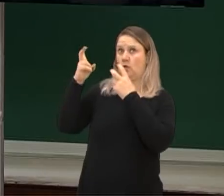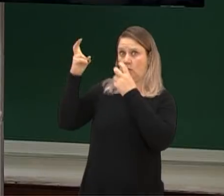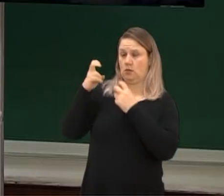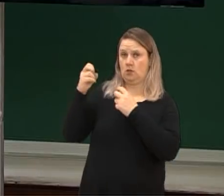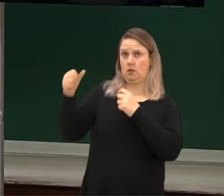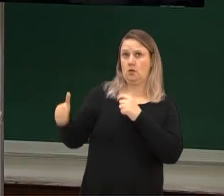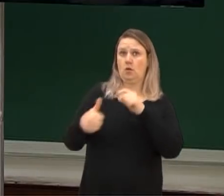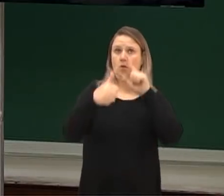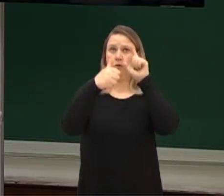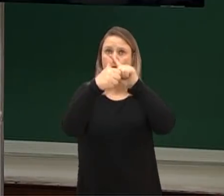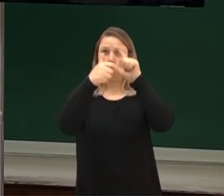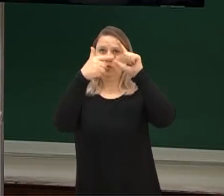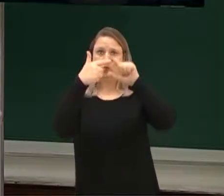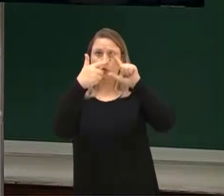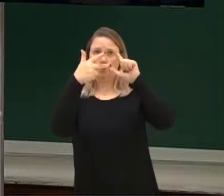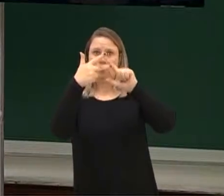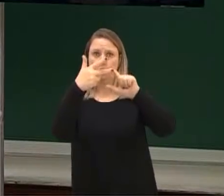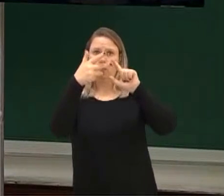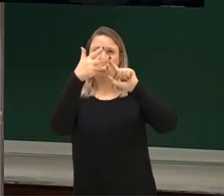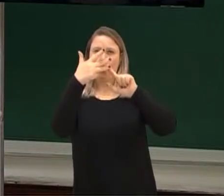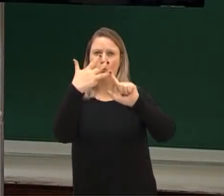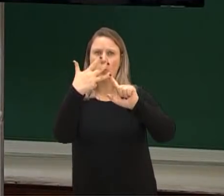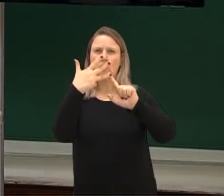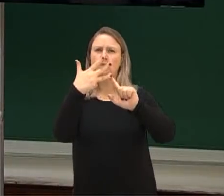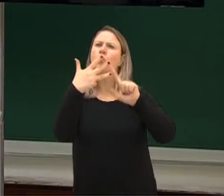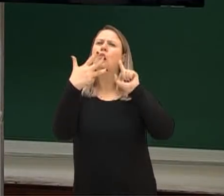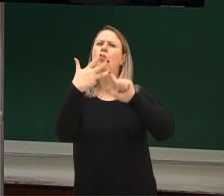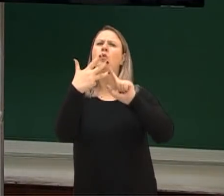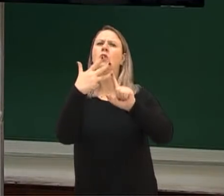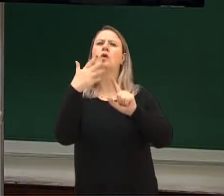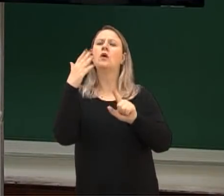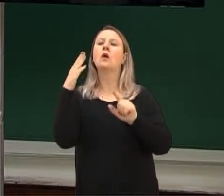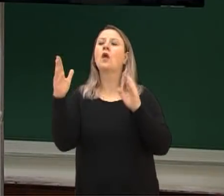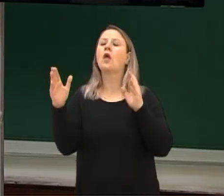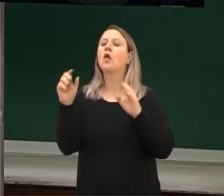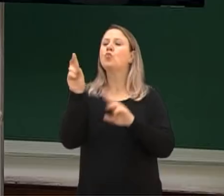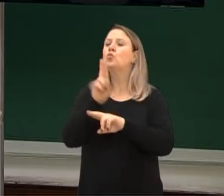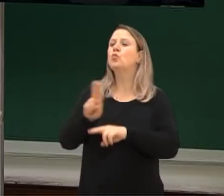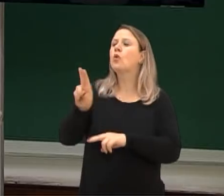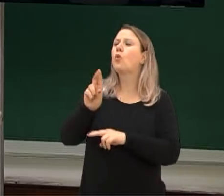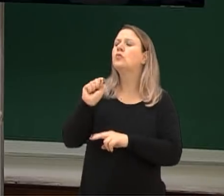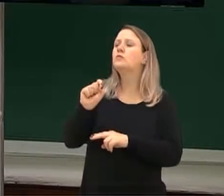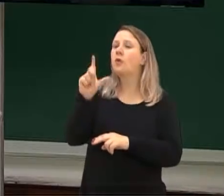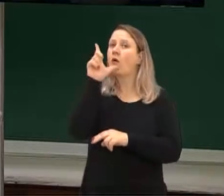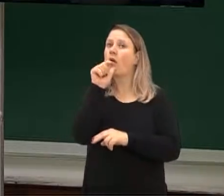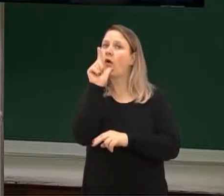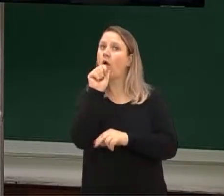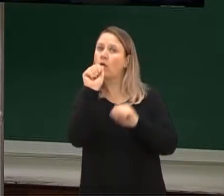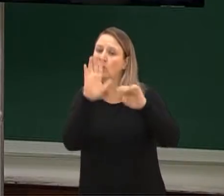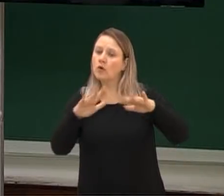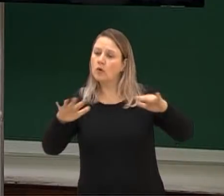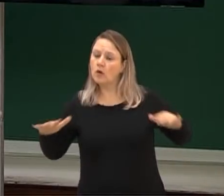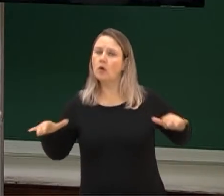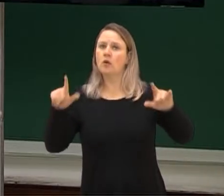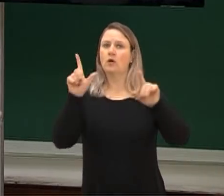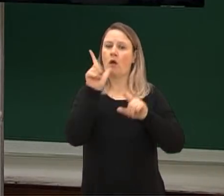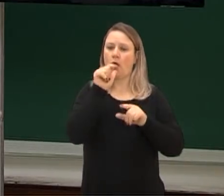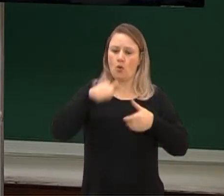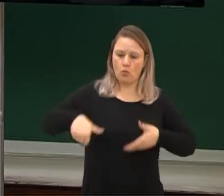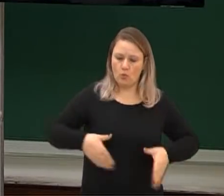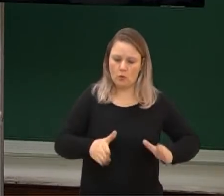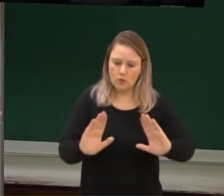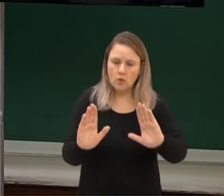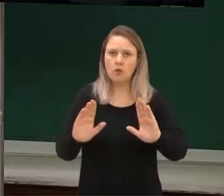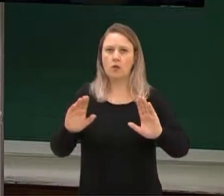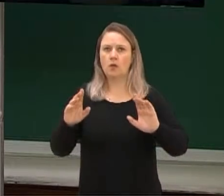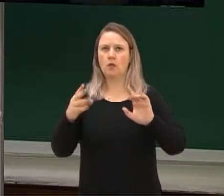nós temos 4 erosões que são decorrentes da ação da água. Erosão marinha, água do mar. Erosão fluvial, água do